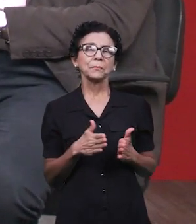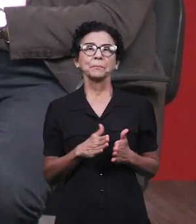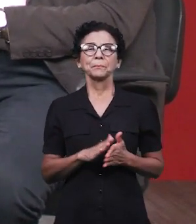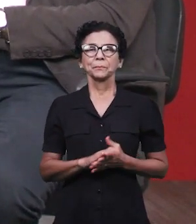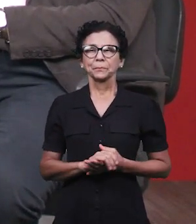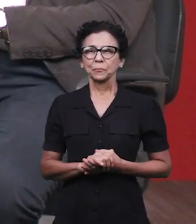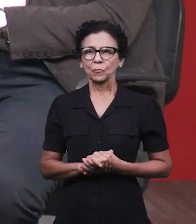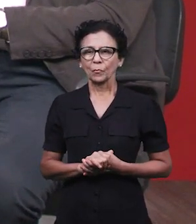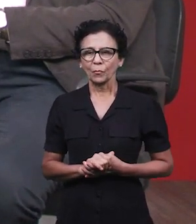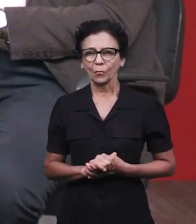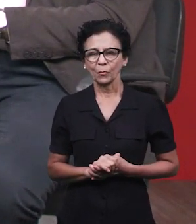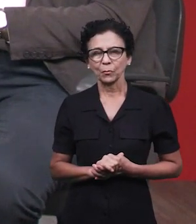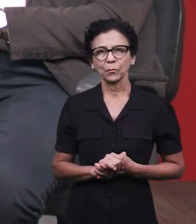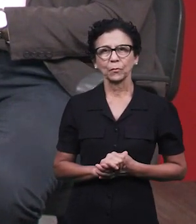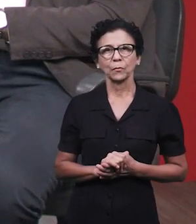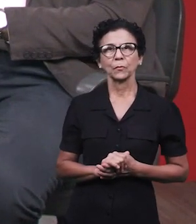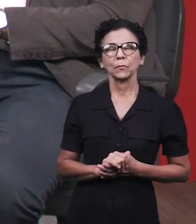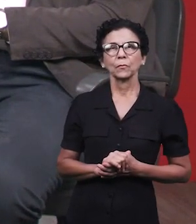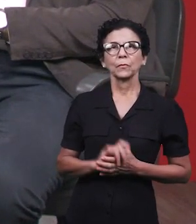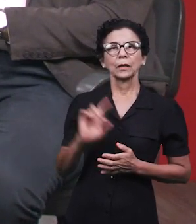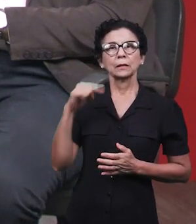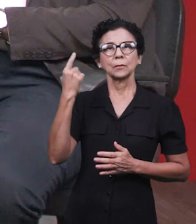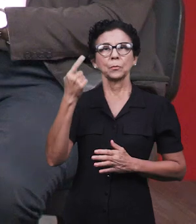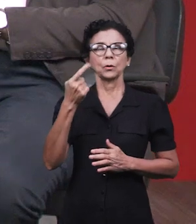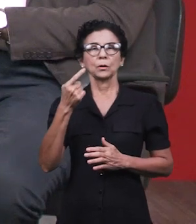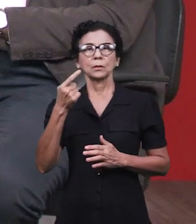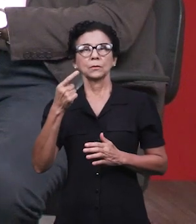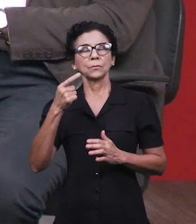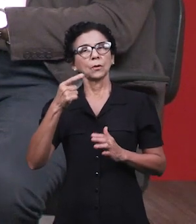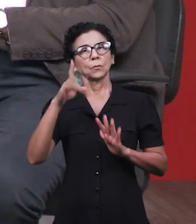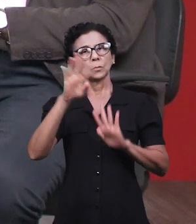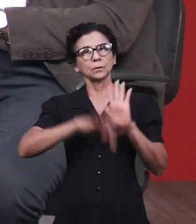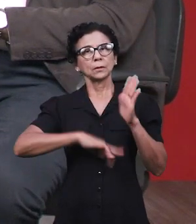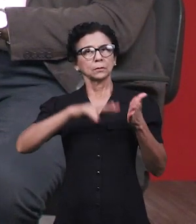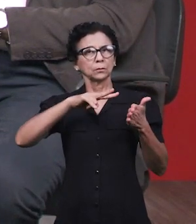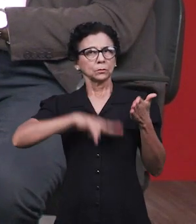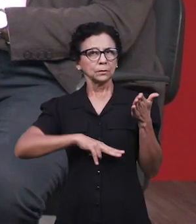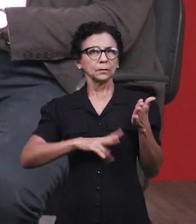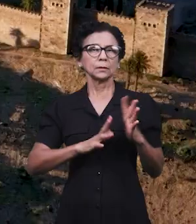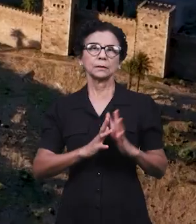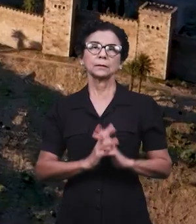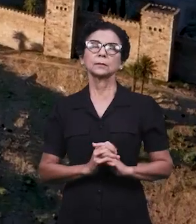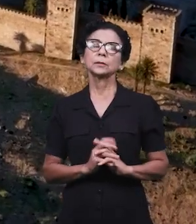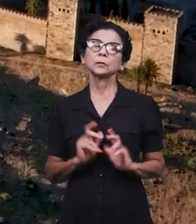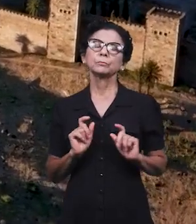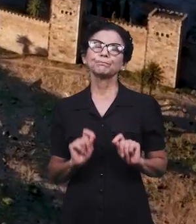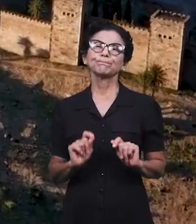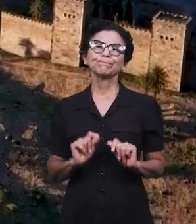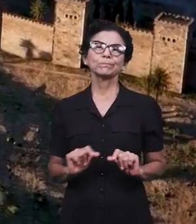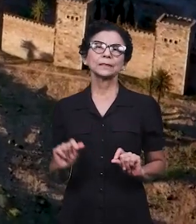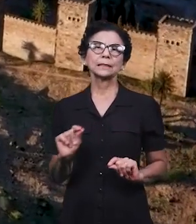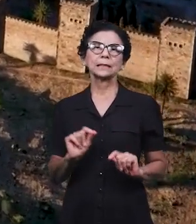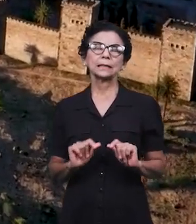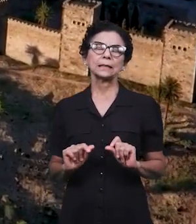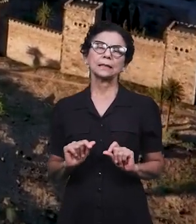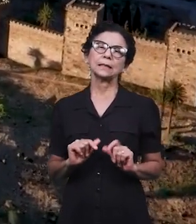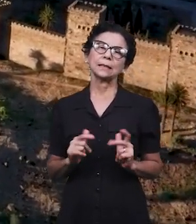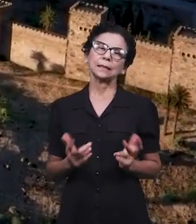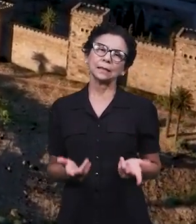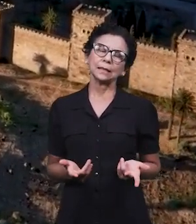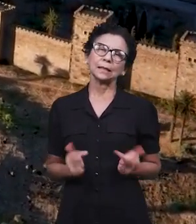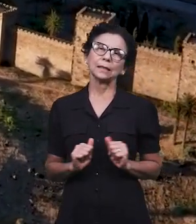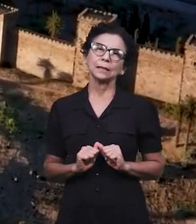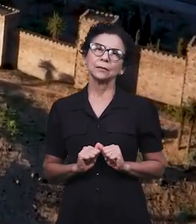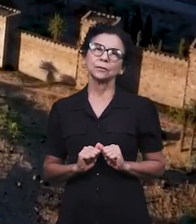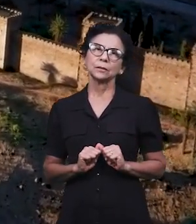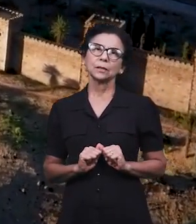nós vamos ler um texto que vai dar destaque ao tema.